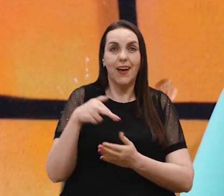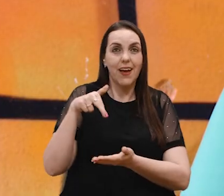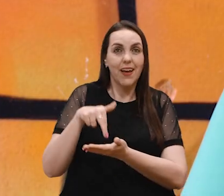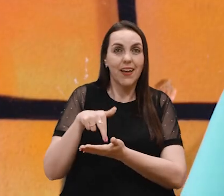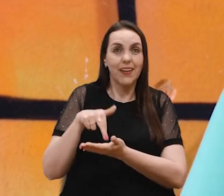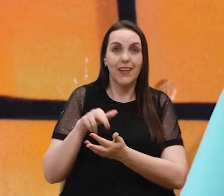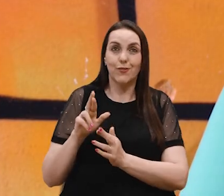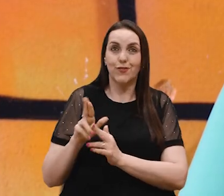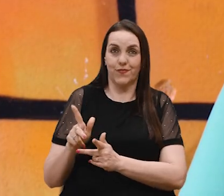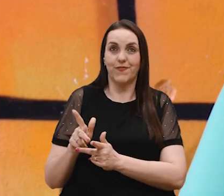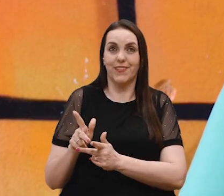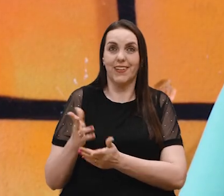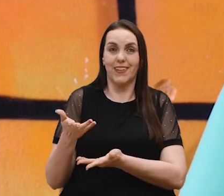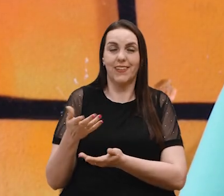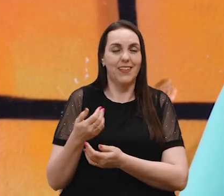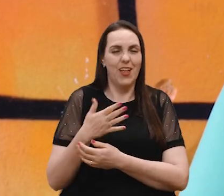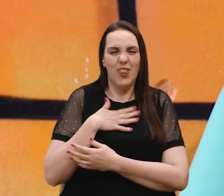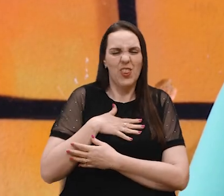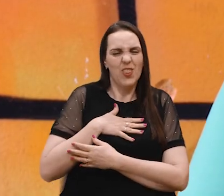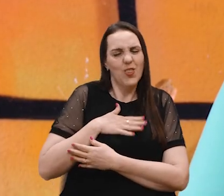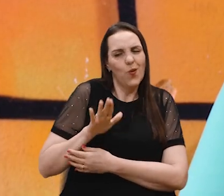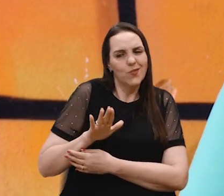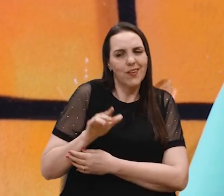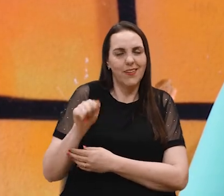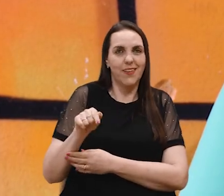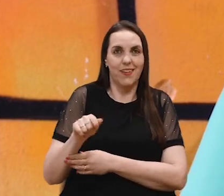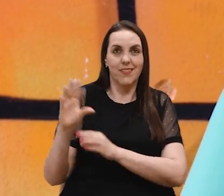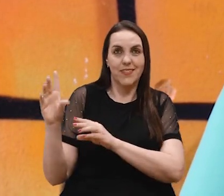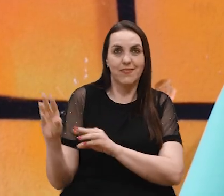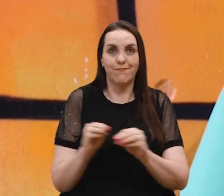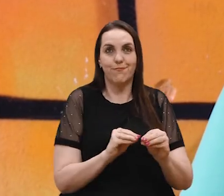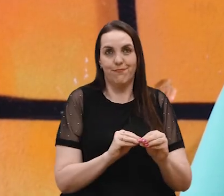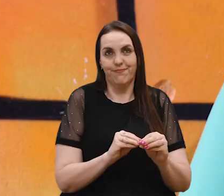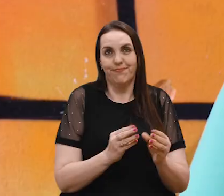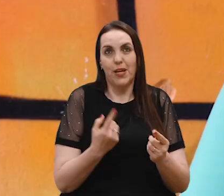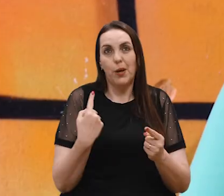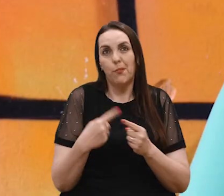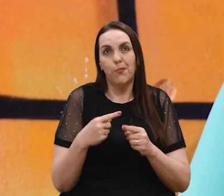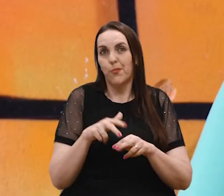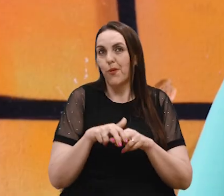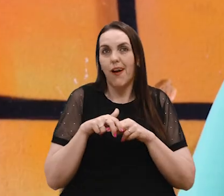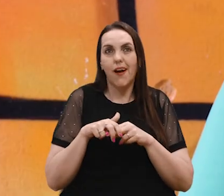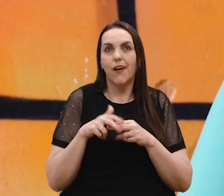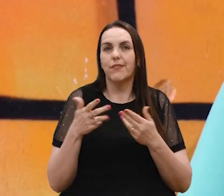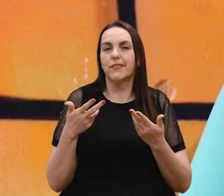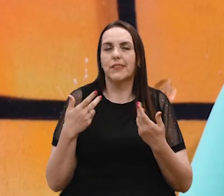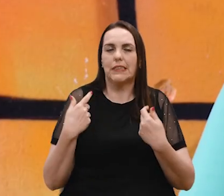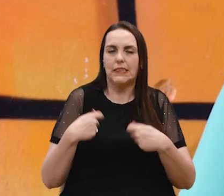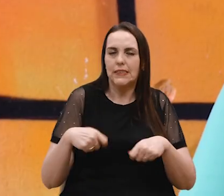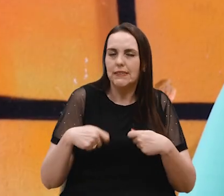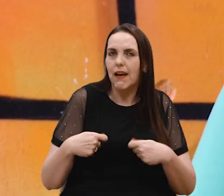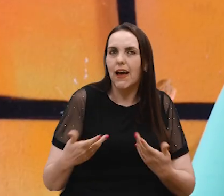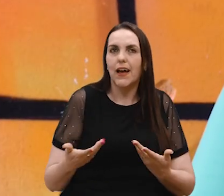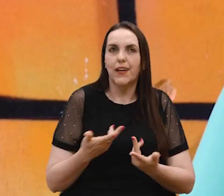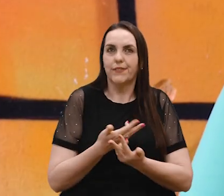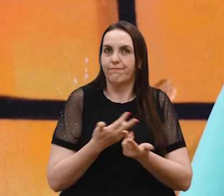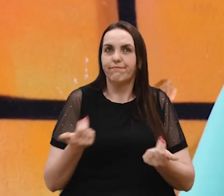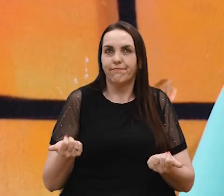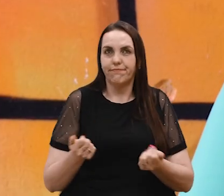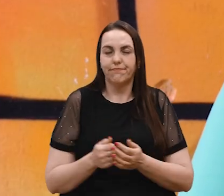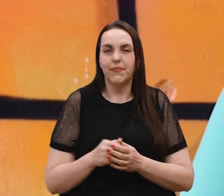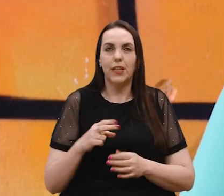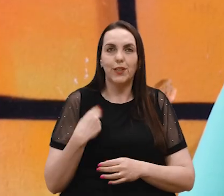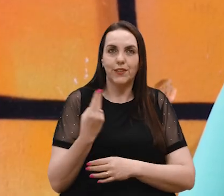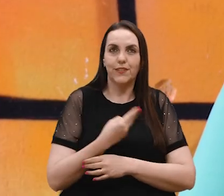uma realidade em que eles não gostariam de ter saído de lá, né? Saíram por alguma necessidade mesmo.